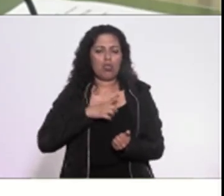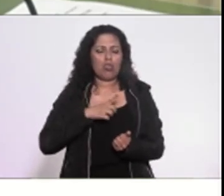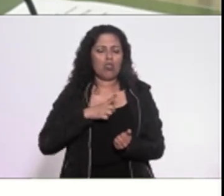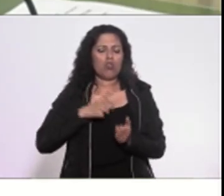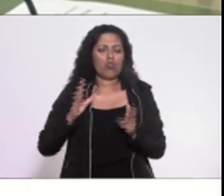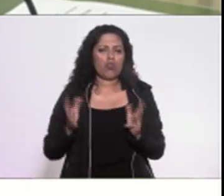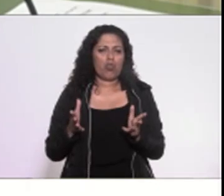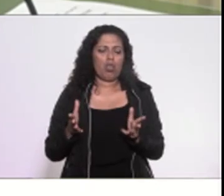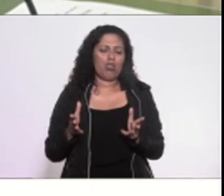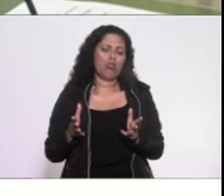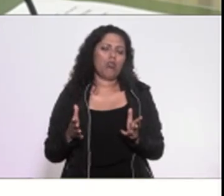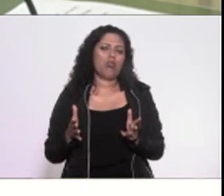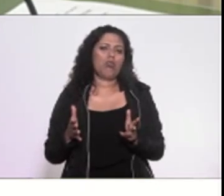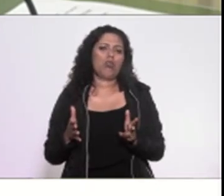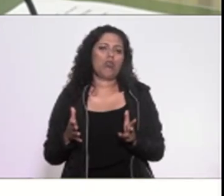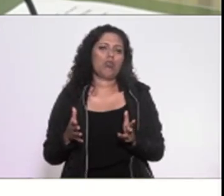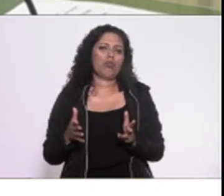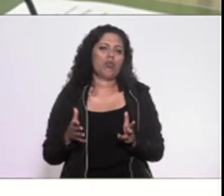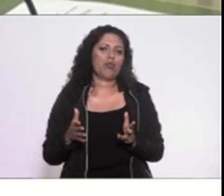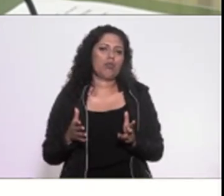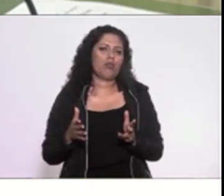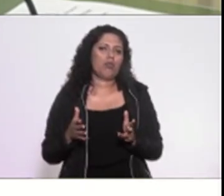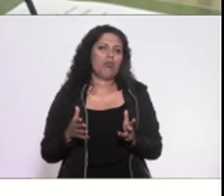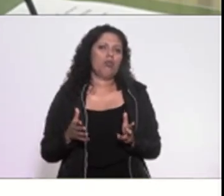existe que